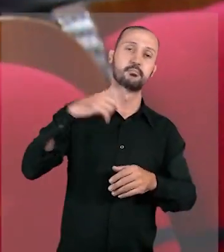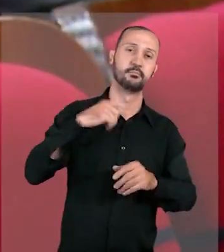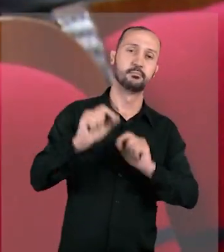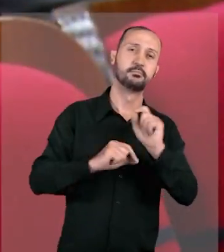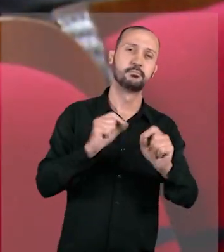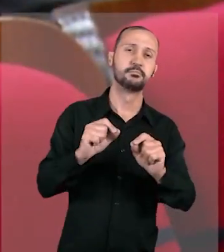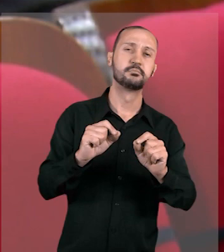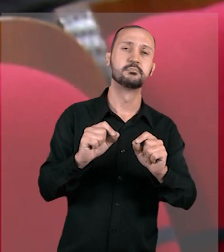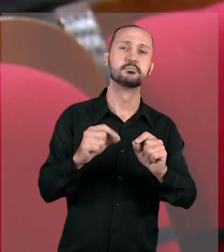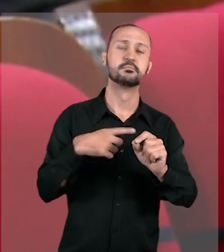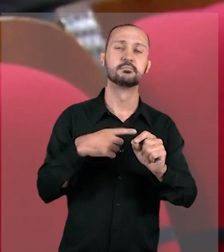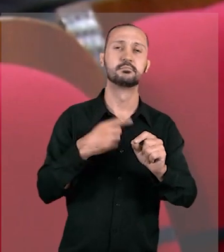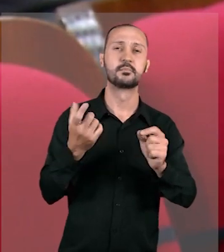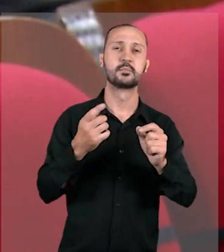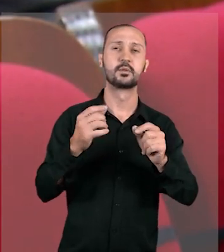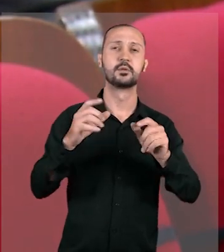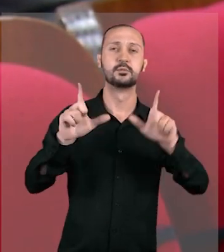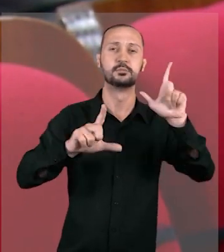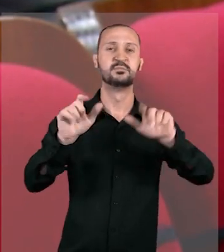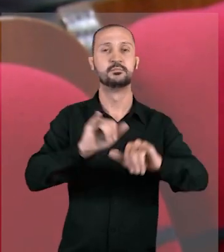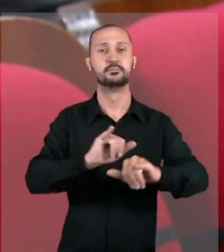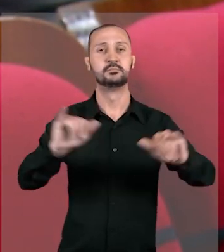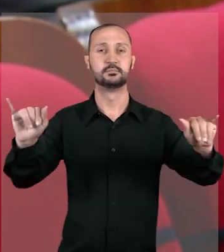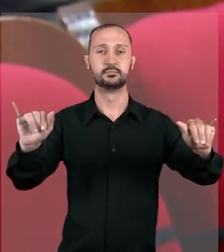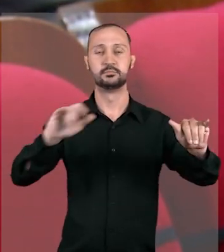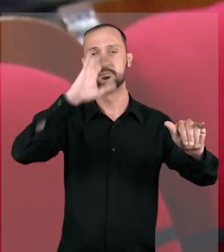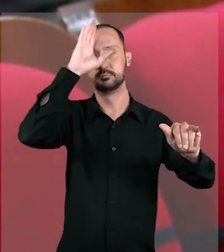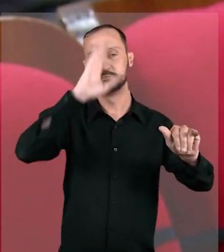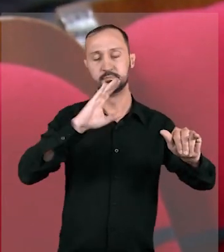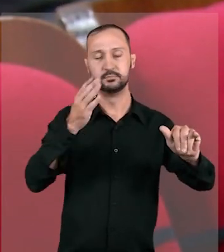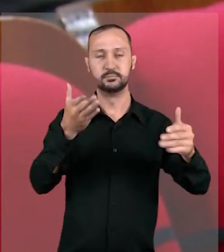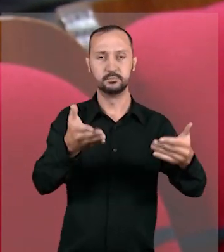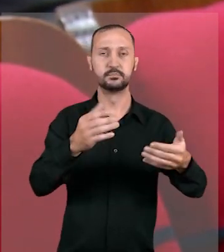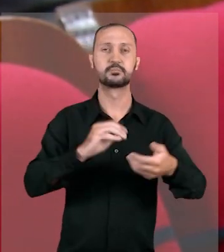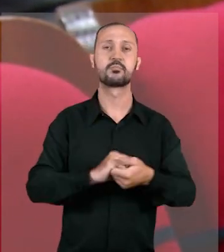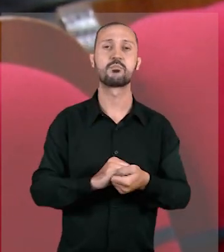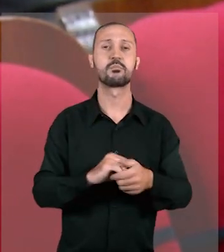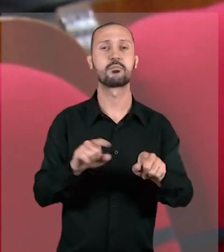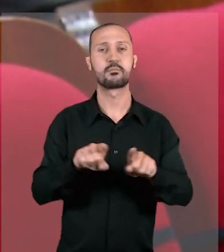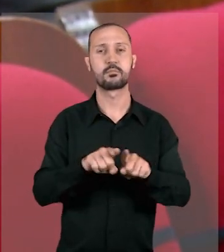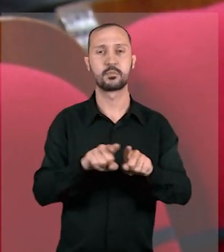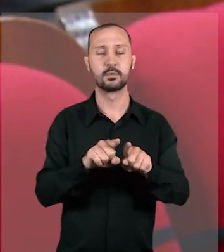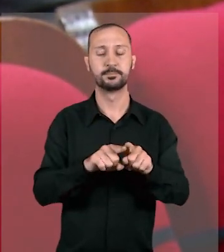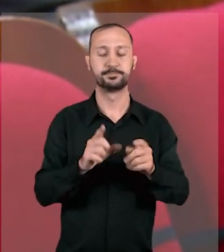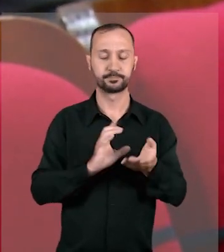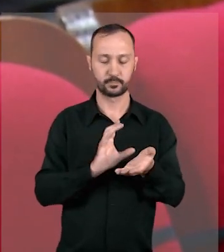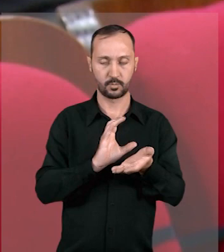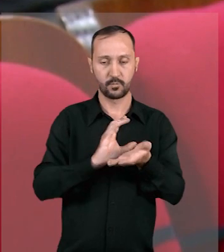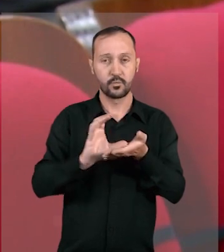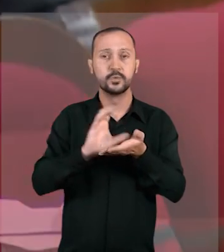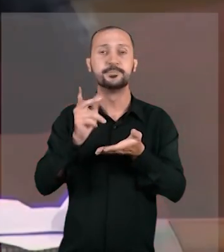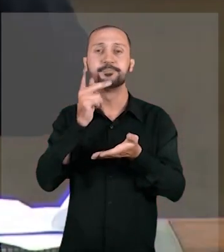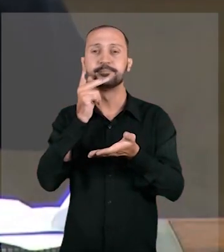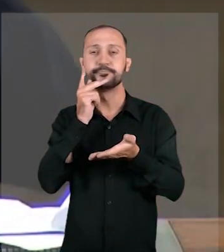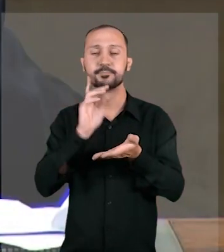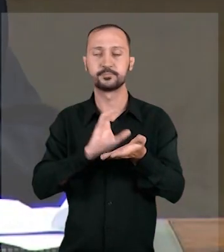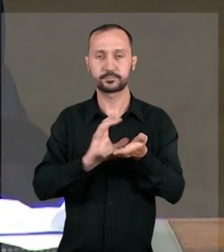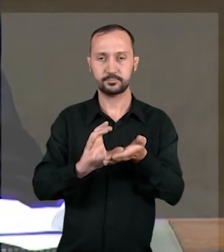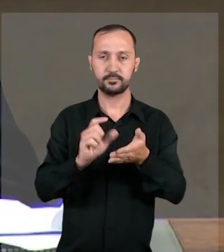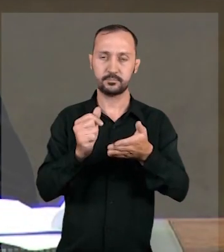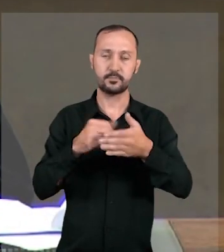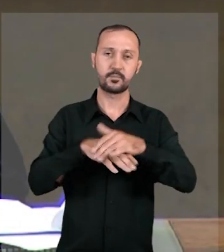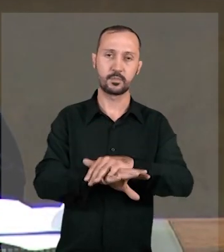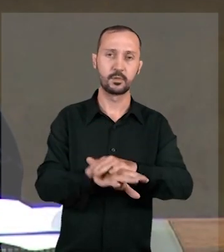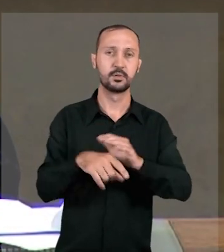temos, que é o da propaganda eleitoral gratuita e do fundo partidário. Portanto, eu